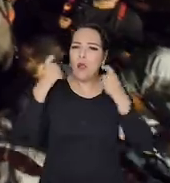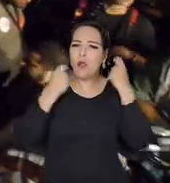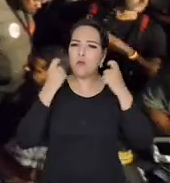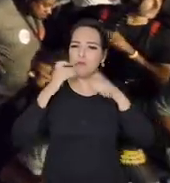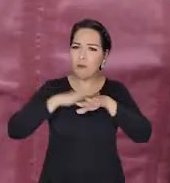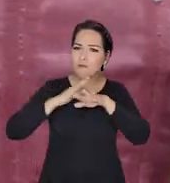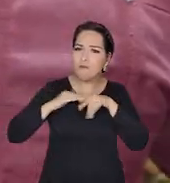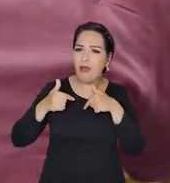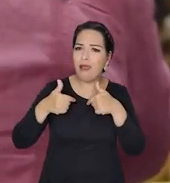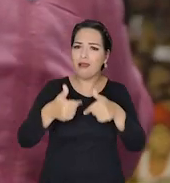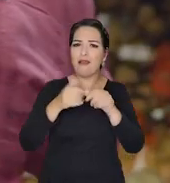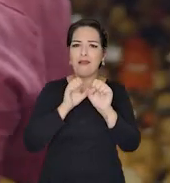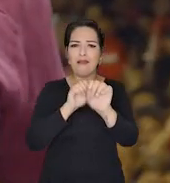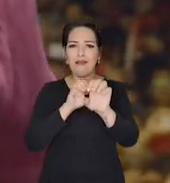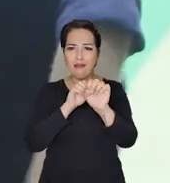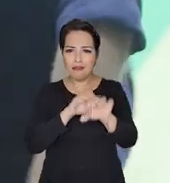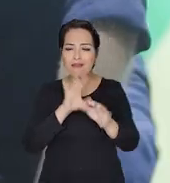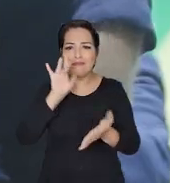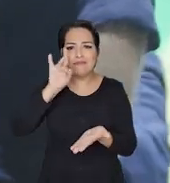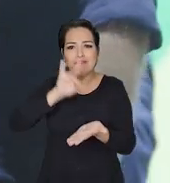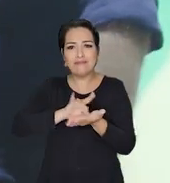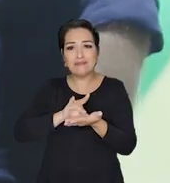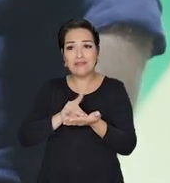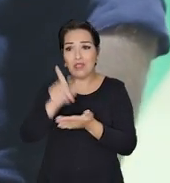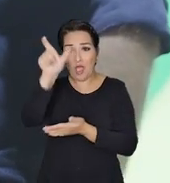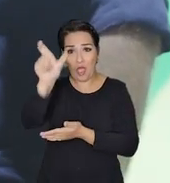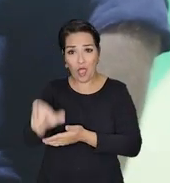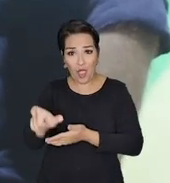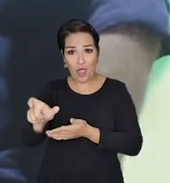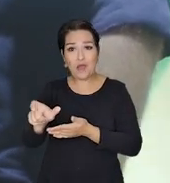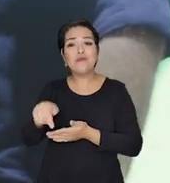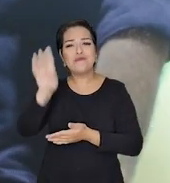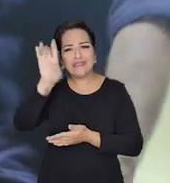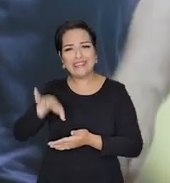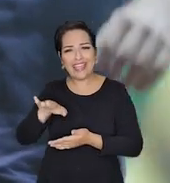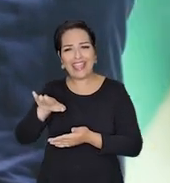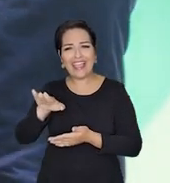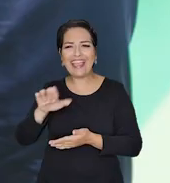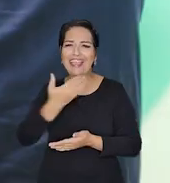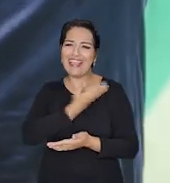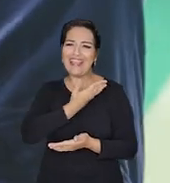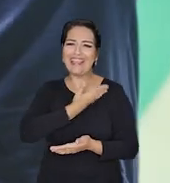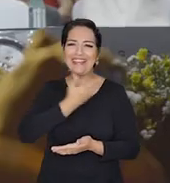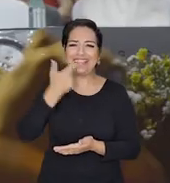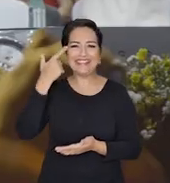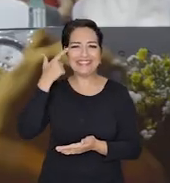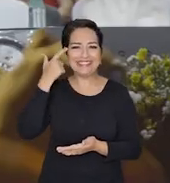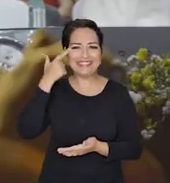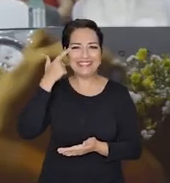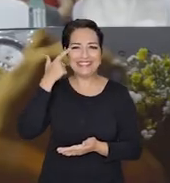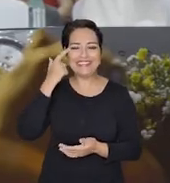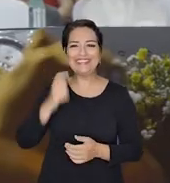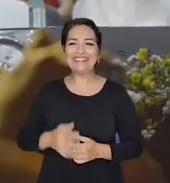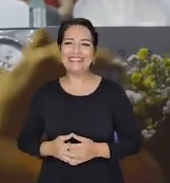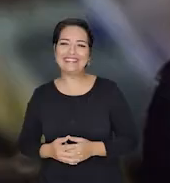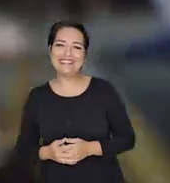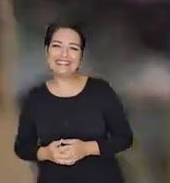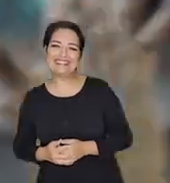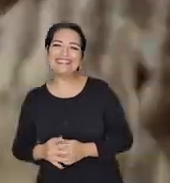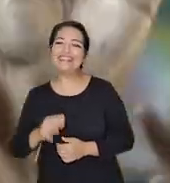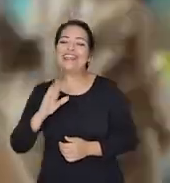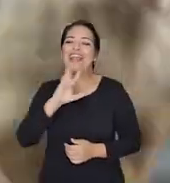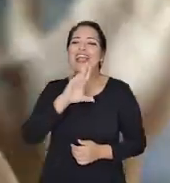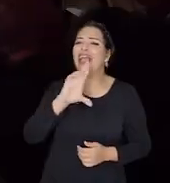se preocupar com a educação. E esse nome, vocês sabem, é o companheiro Marcelo Freixo. O nosso